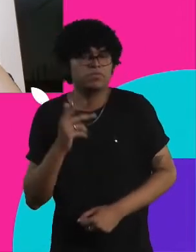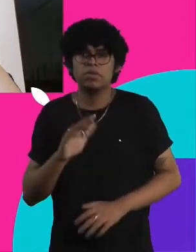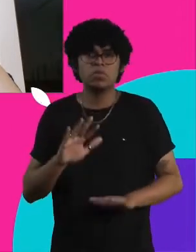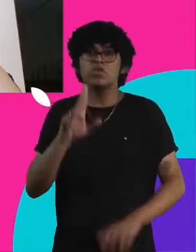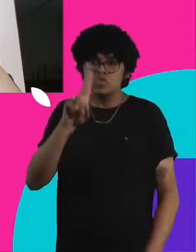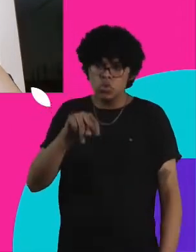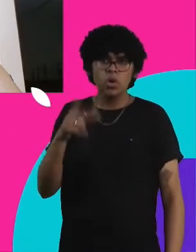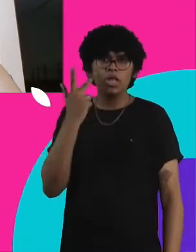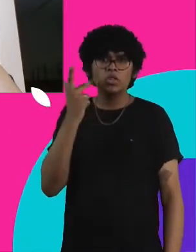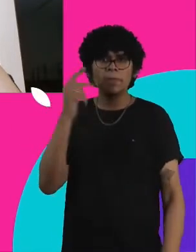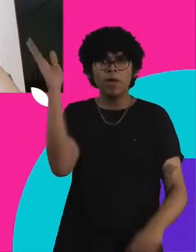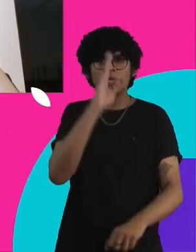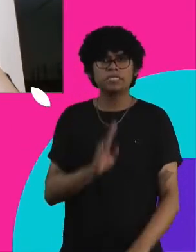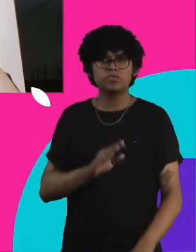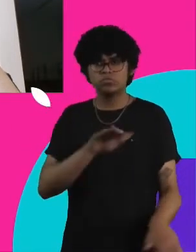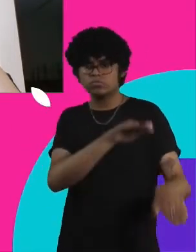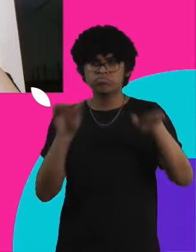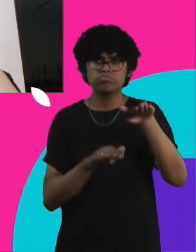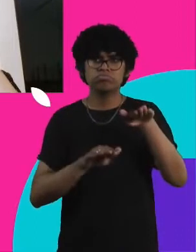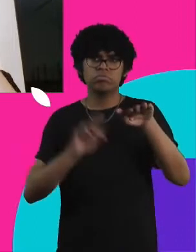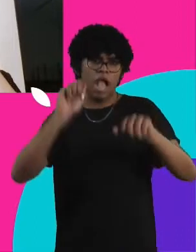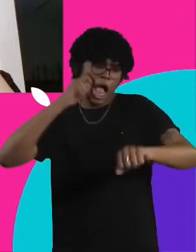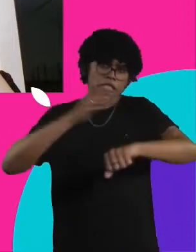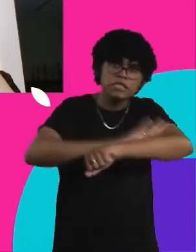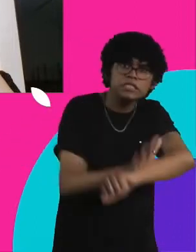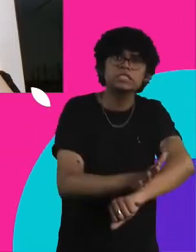Um país desigual, racista, que não dá